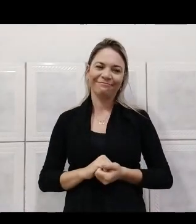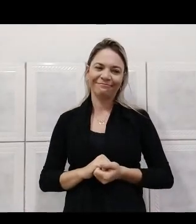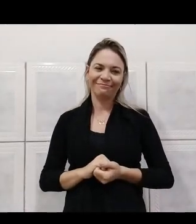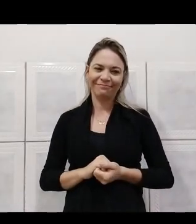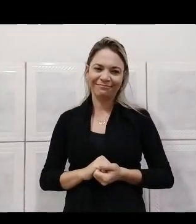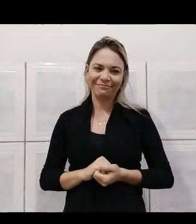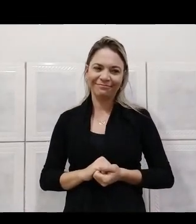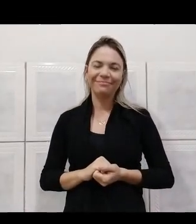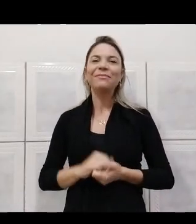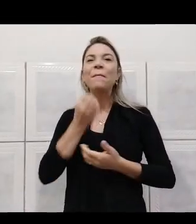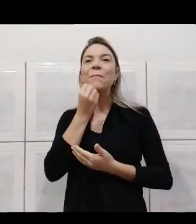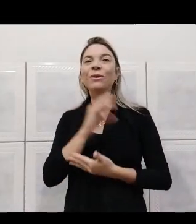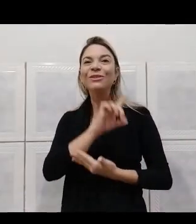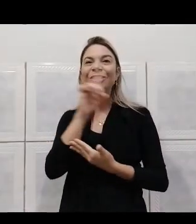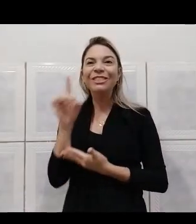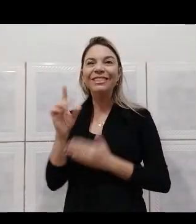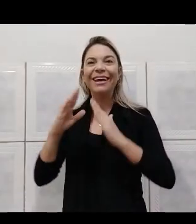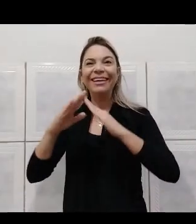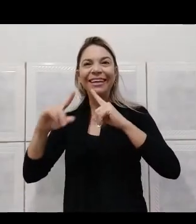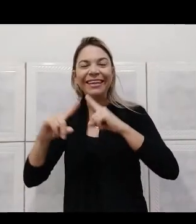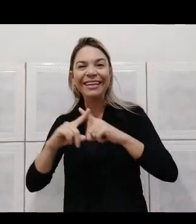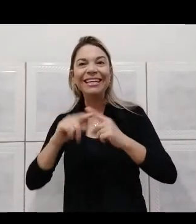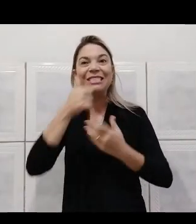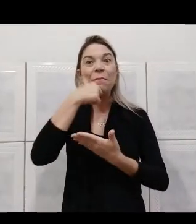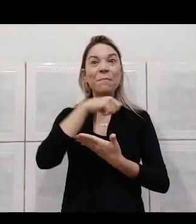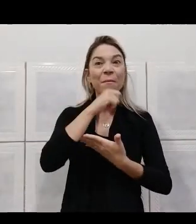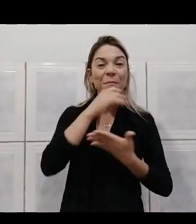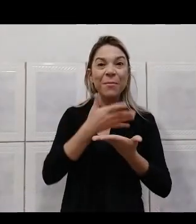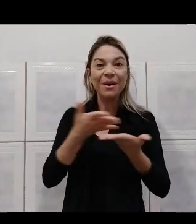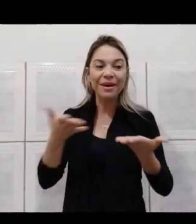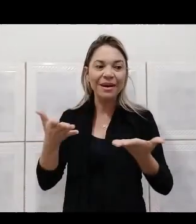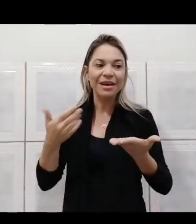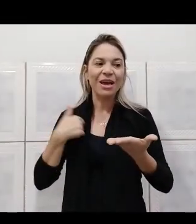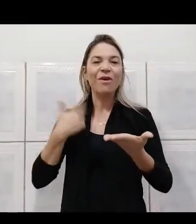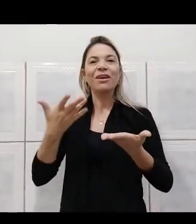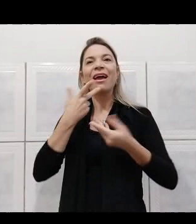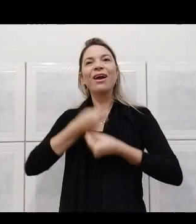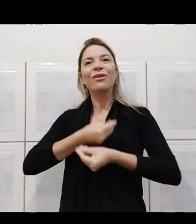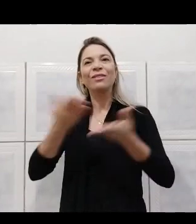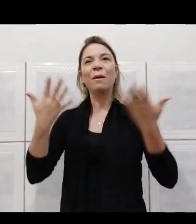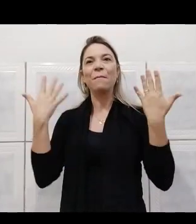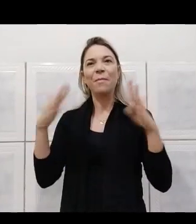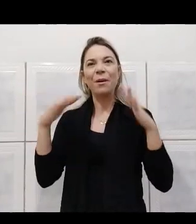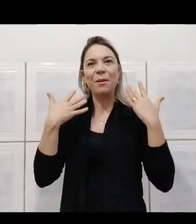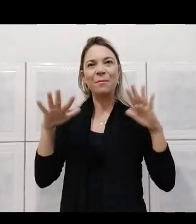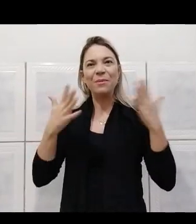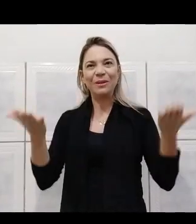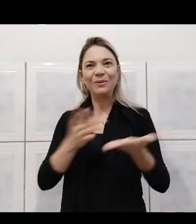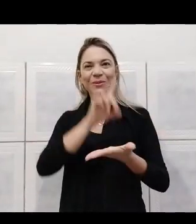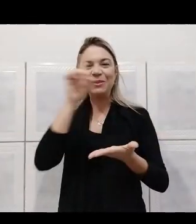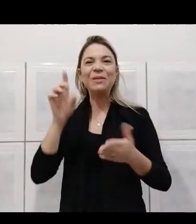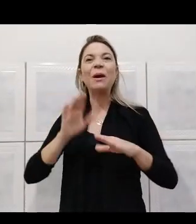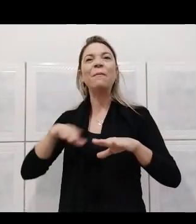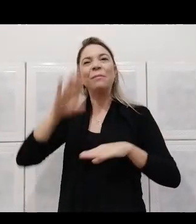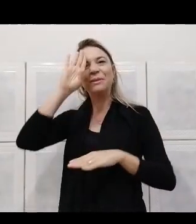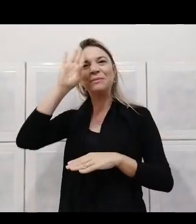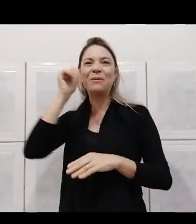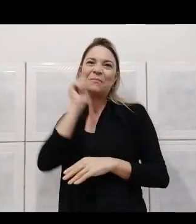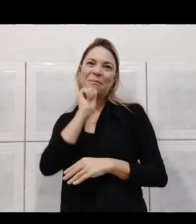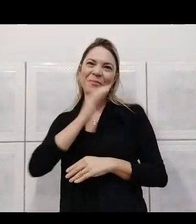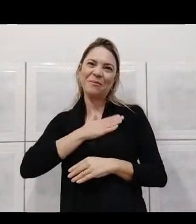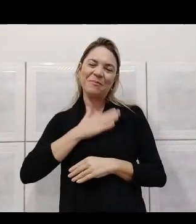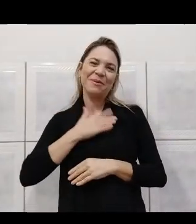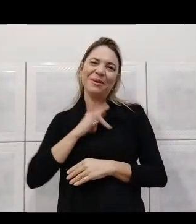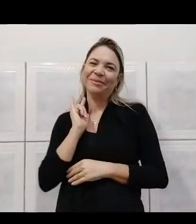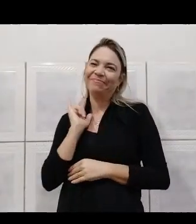Bom dia, igreja, bom dia às mães da igreja. Quero parabenizá-las pelo dia de hoje, em especial a minha mãe, que eu amo muito ela,